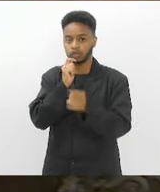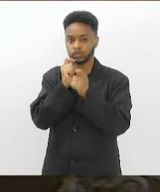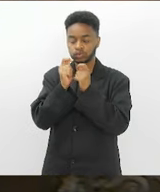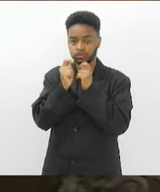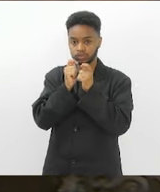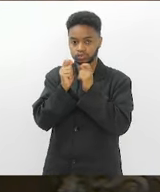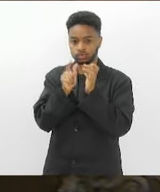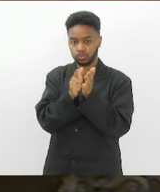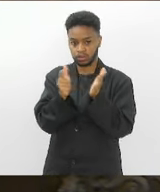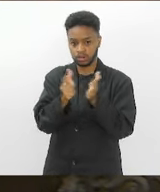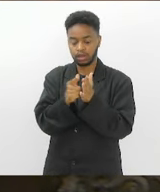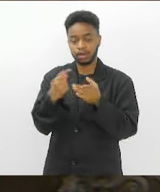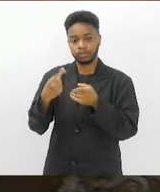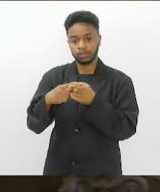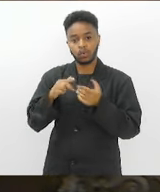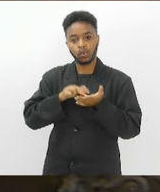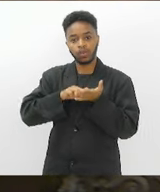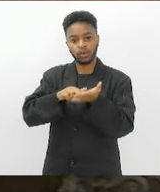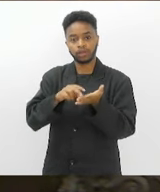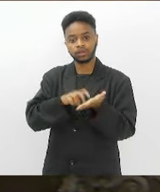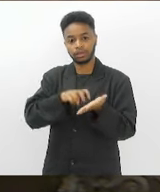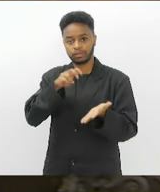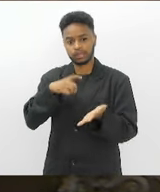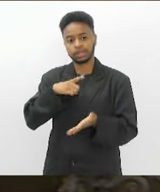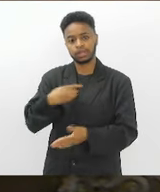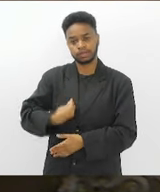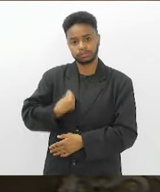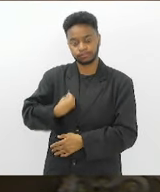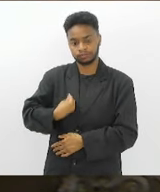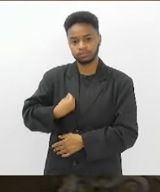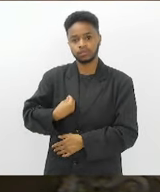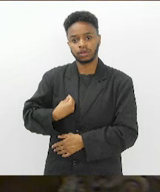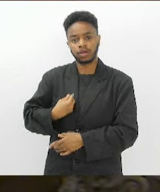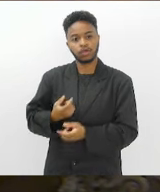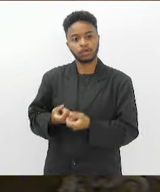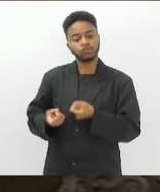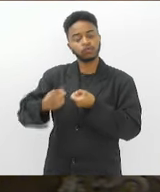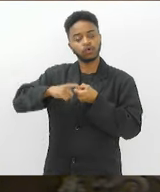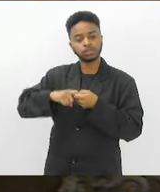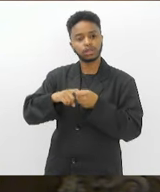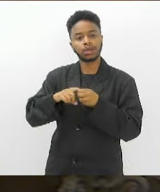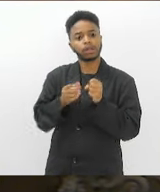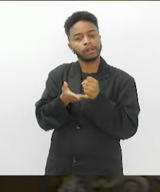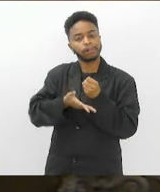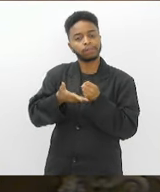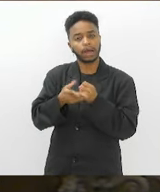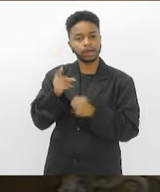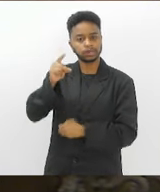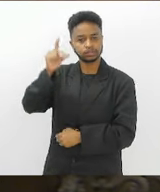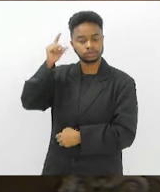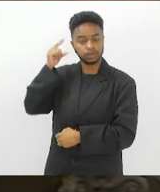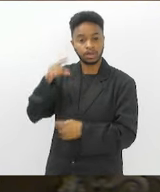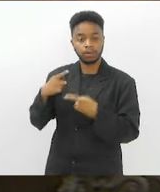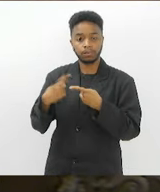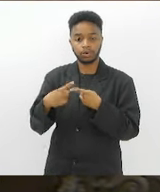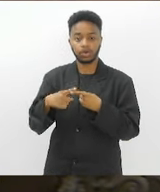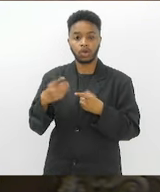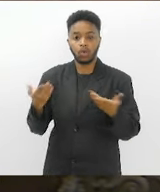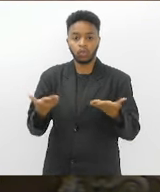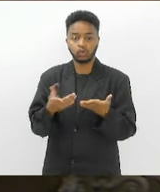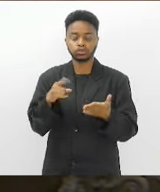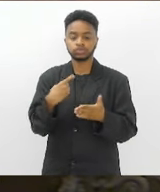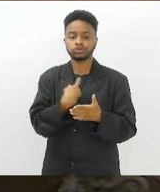existe, resgatando todo o seu DNA original. O Correio da Manhã hoje é uma instituição